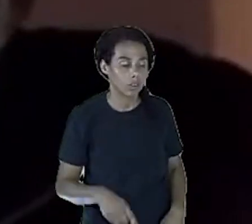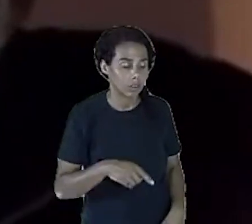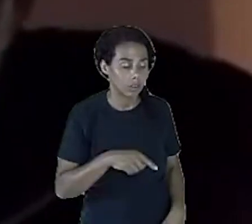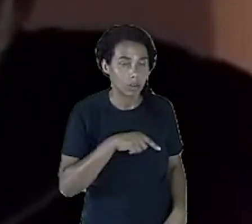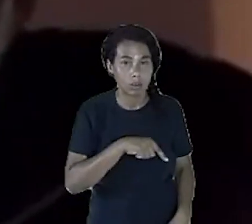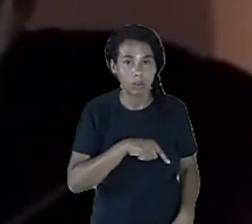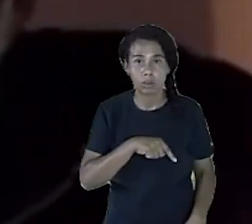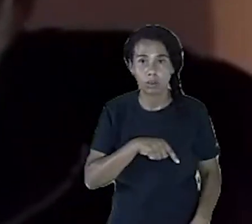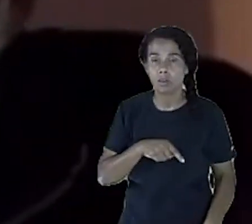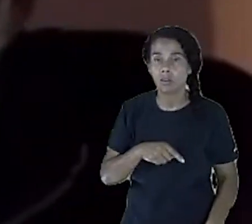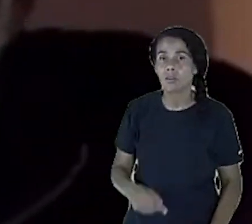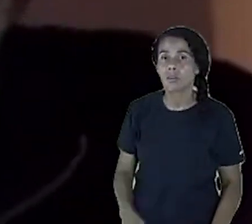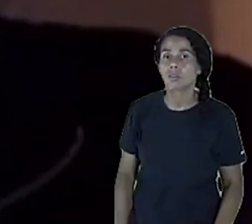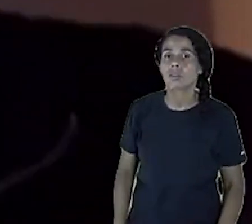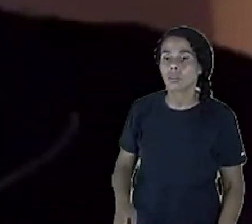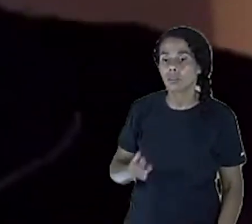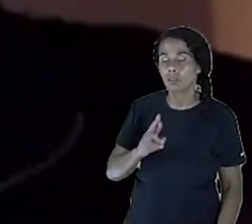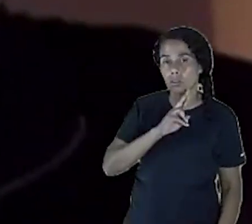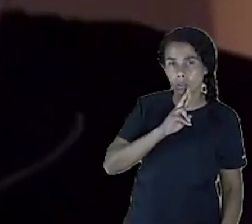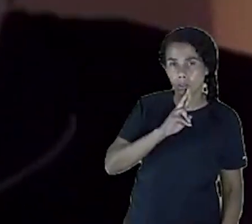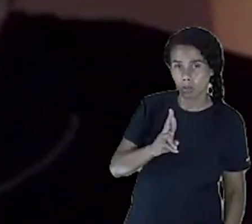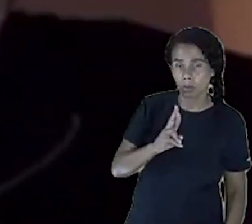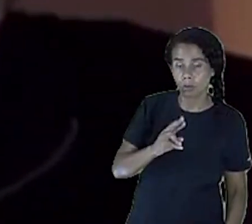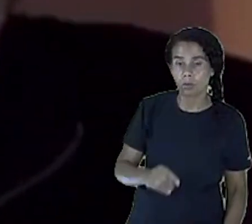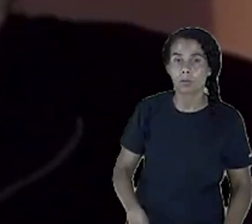Mais um desses momentos de